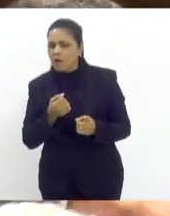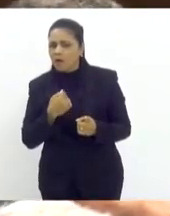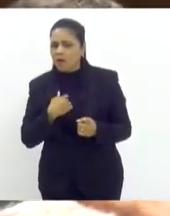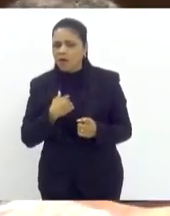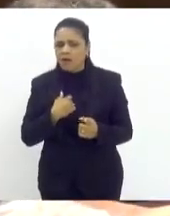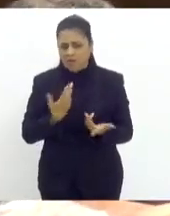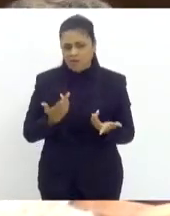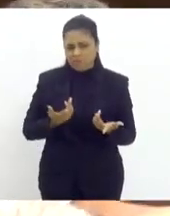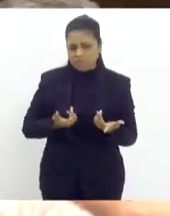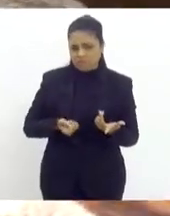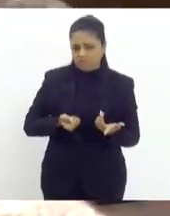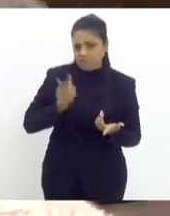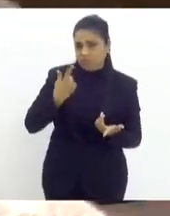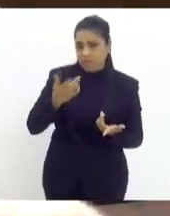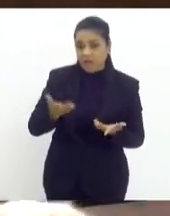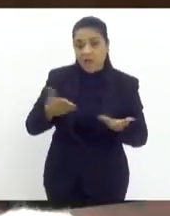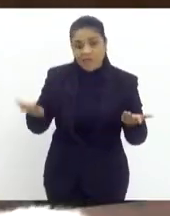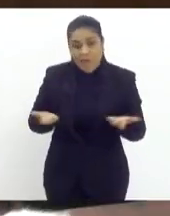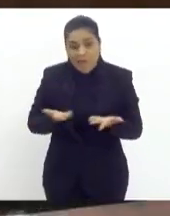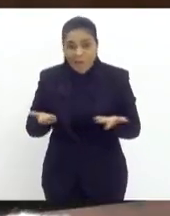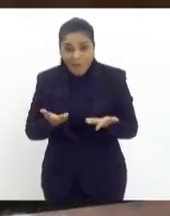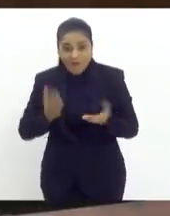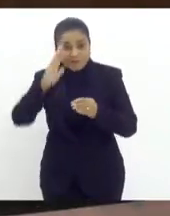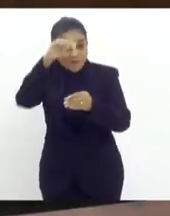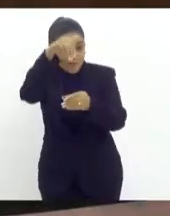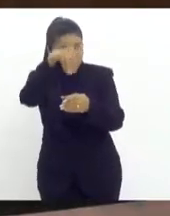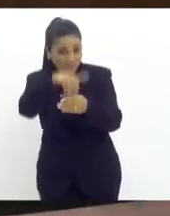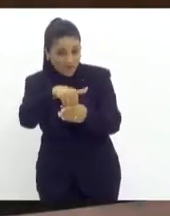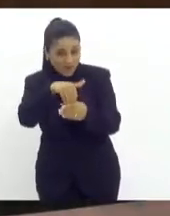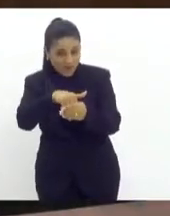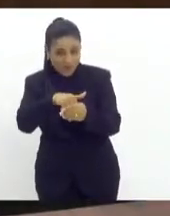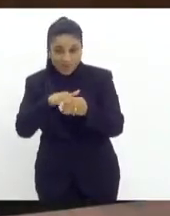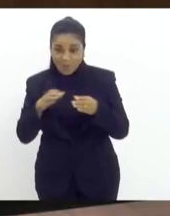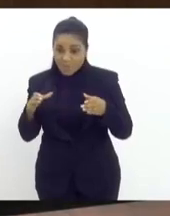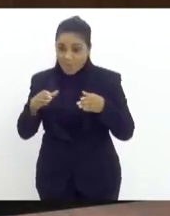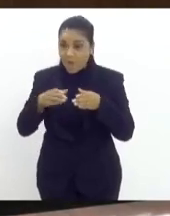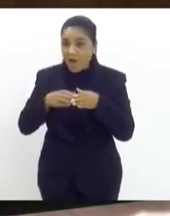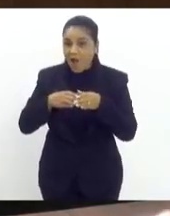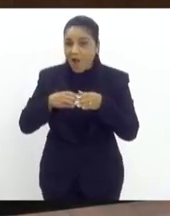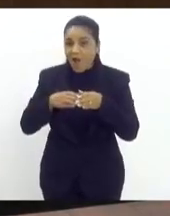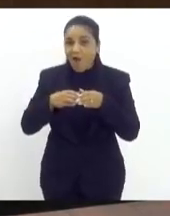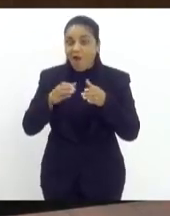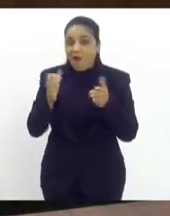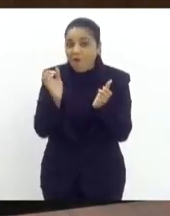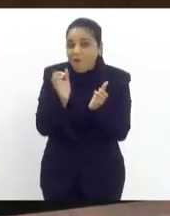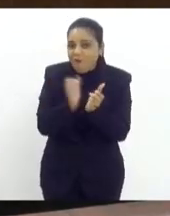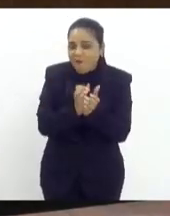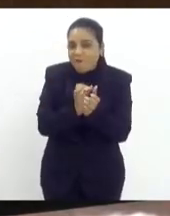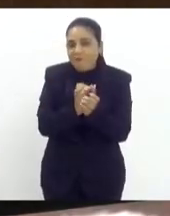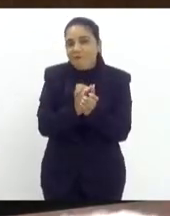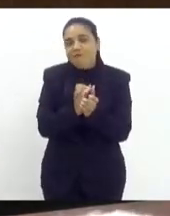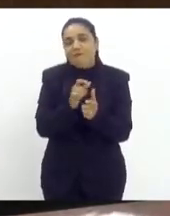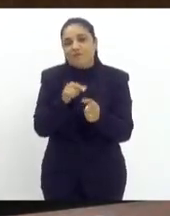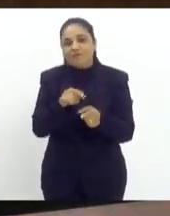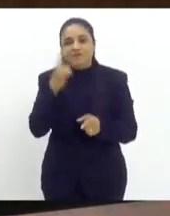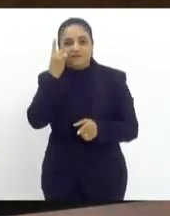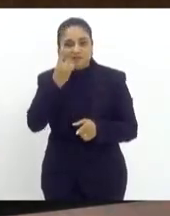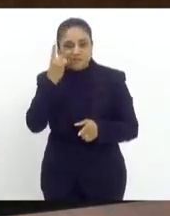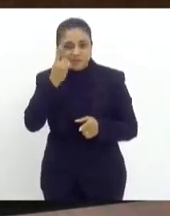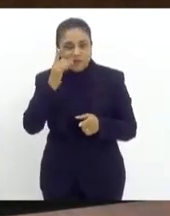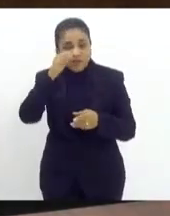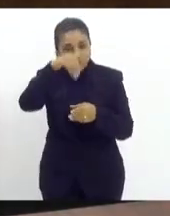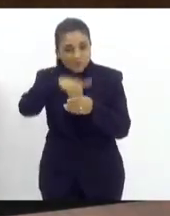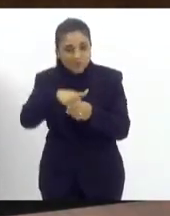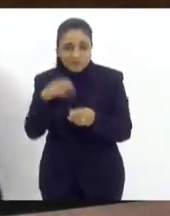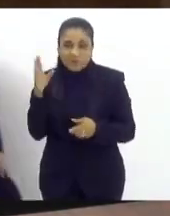e bom hoje veio essa casa votando majoritariamente um projeto com urgência que pretende combater